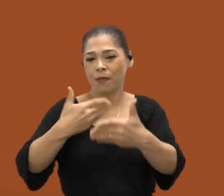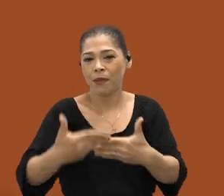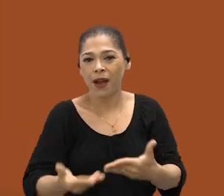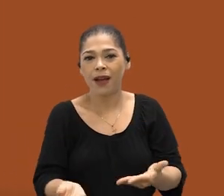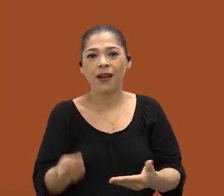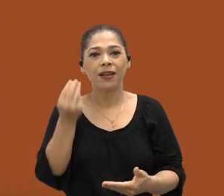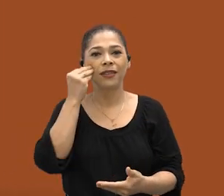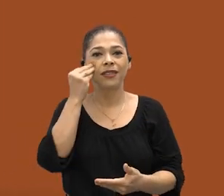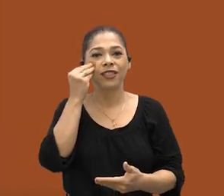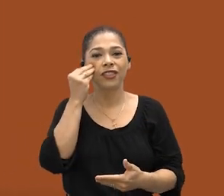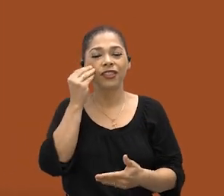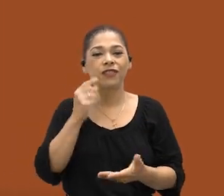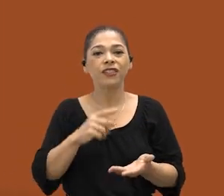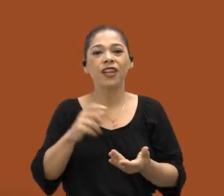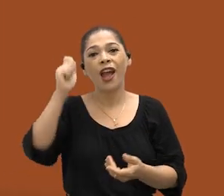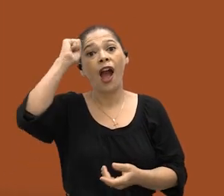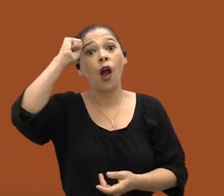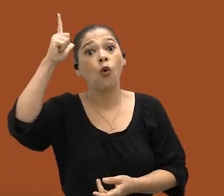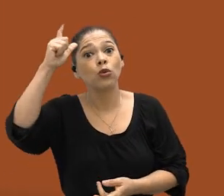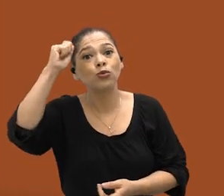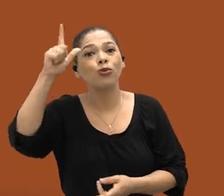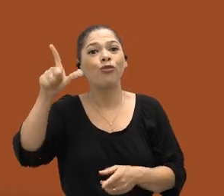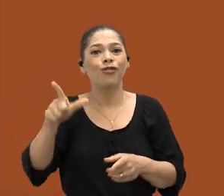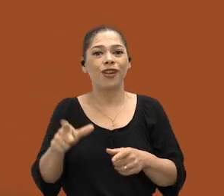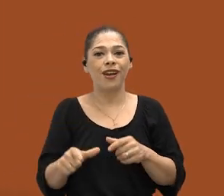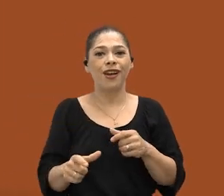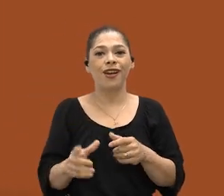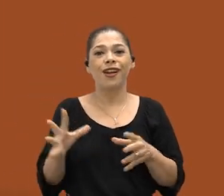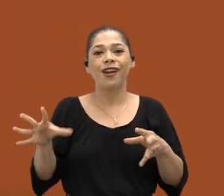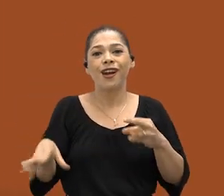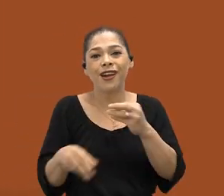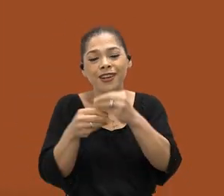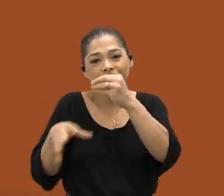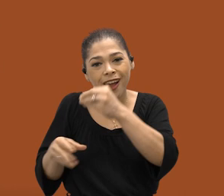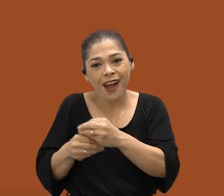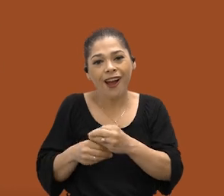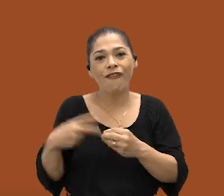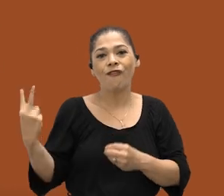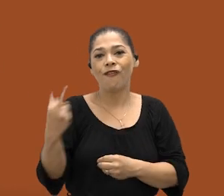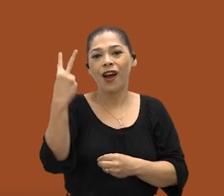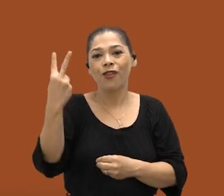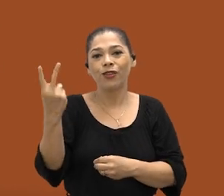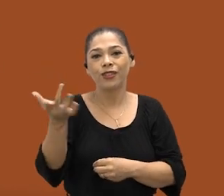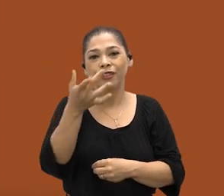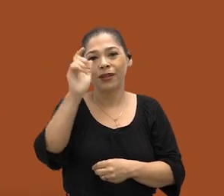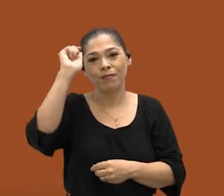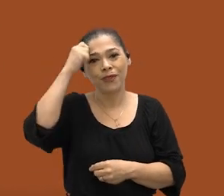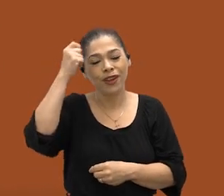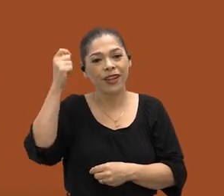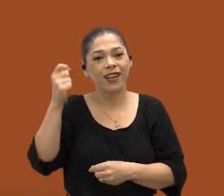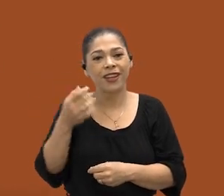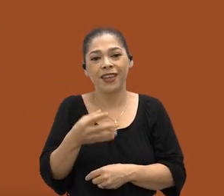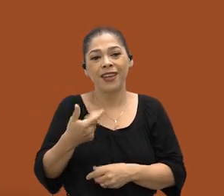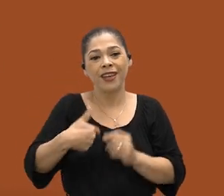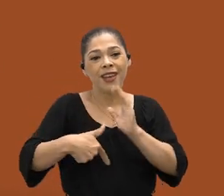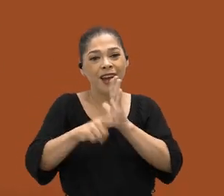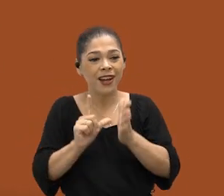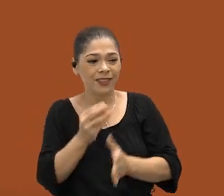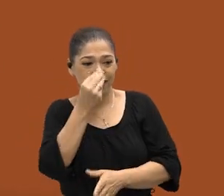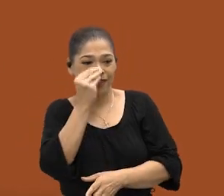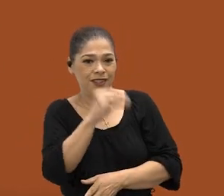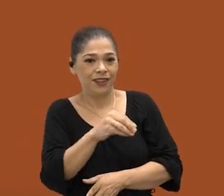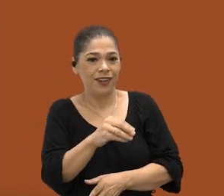você vai ter uma tentativa de branquecimento da cultura você agregar alguns valores que eram Associados à população negra que antes era criminalizados